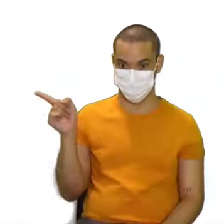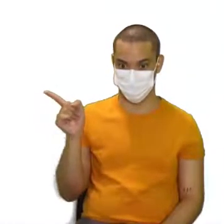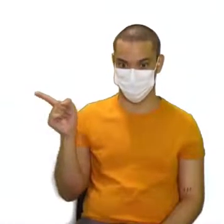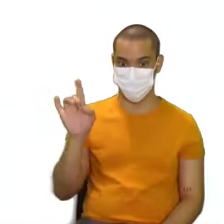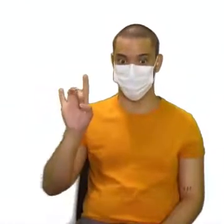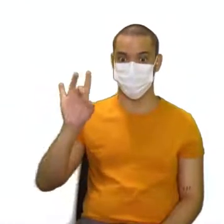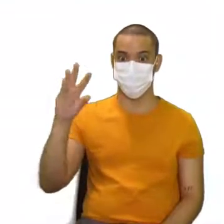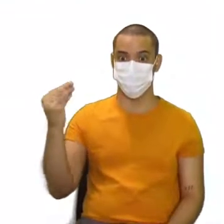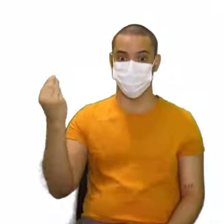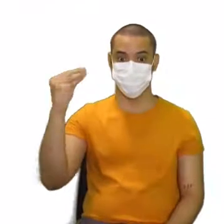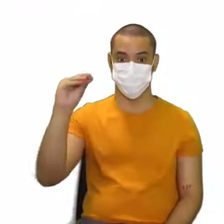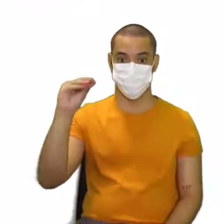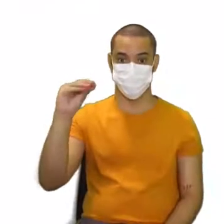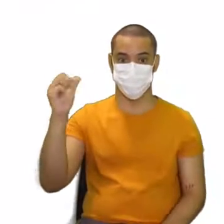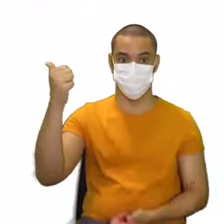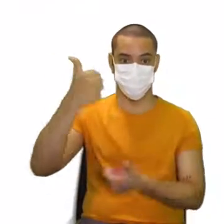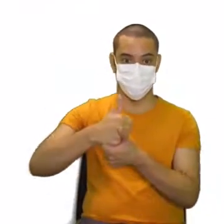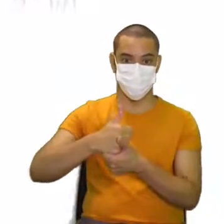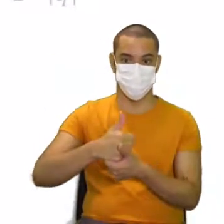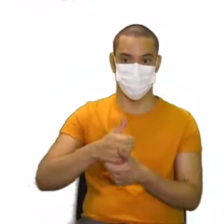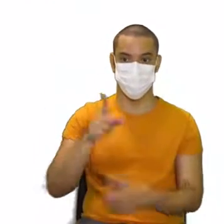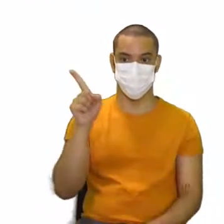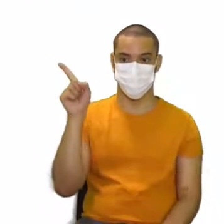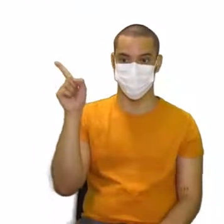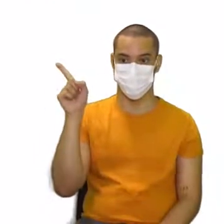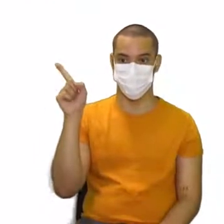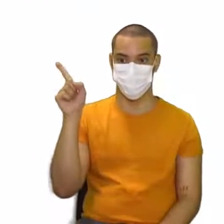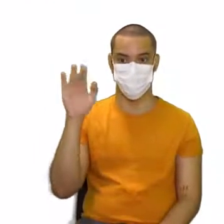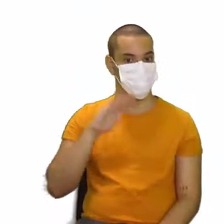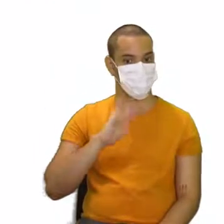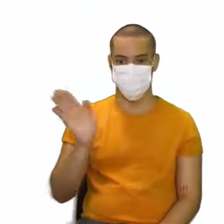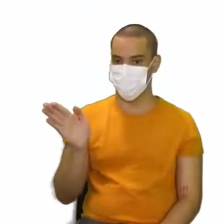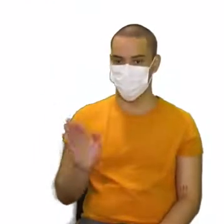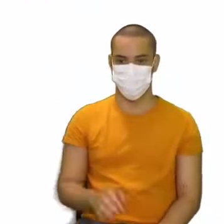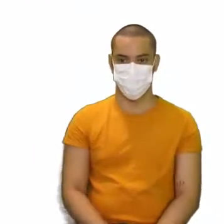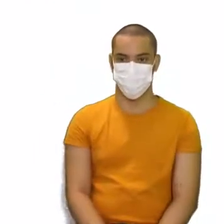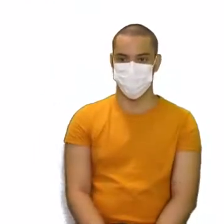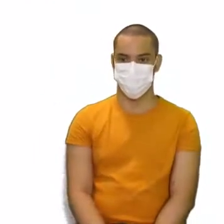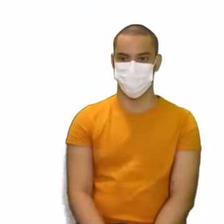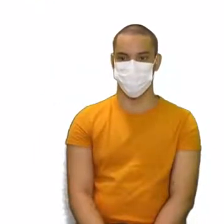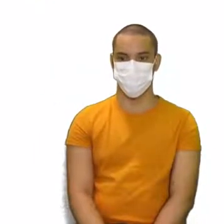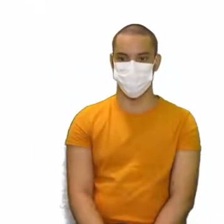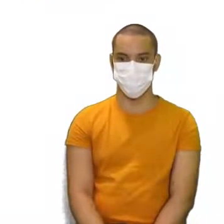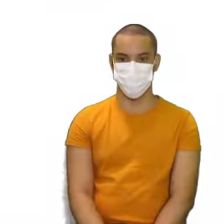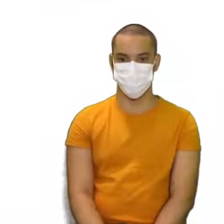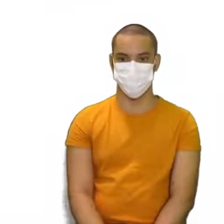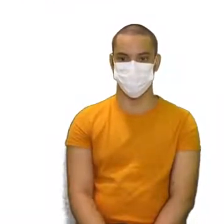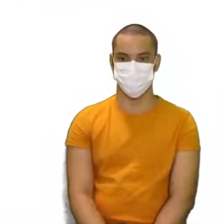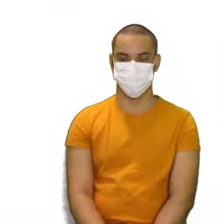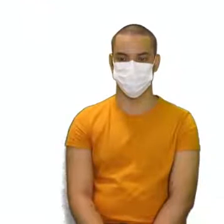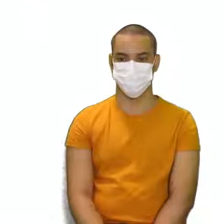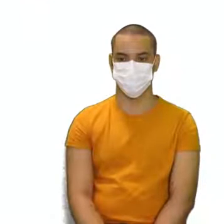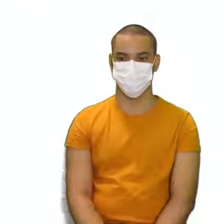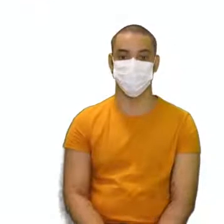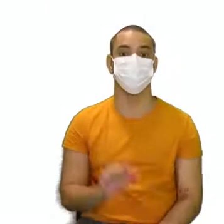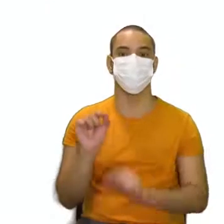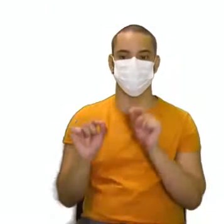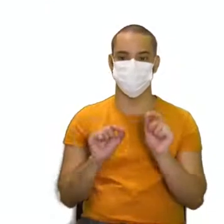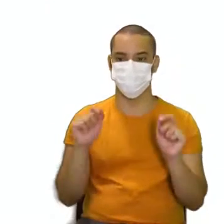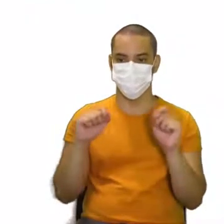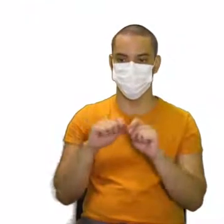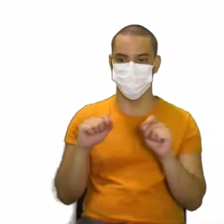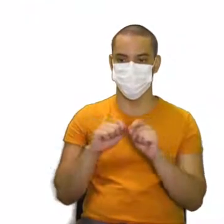eu só substituir lá na frente aqui ó é só substituir o raio certo Olha que o que eu posso